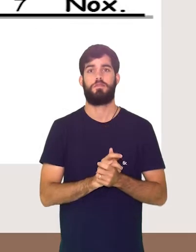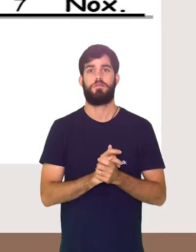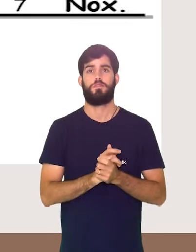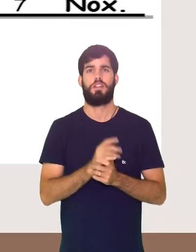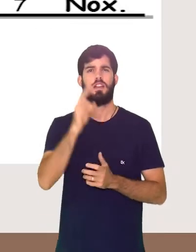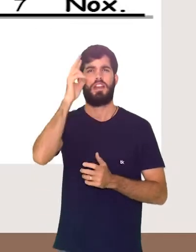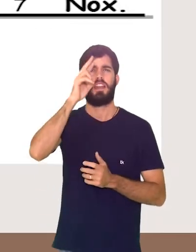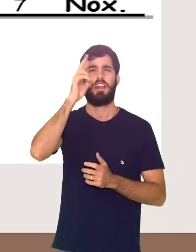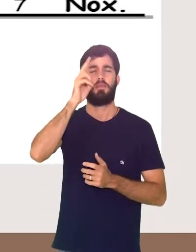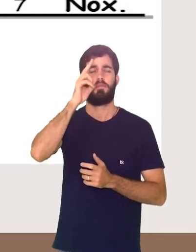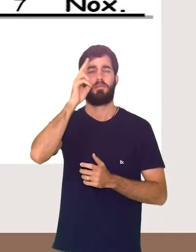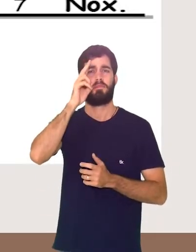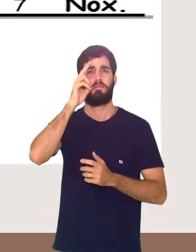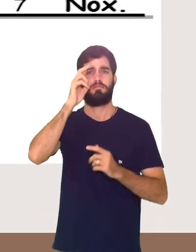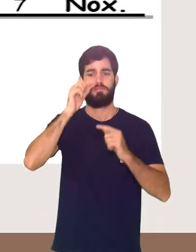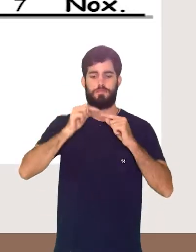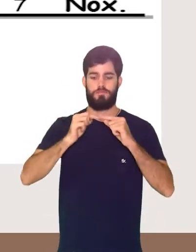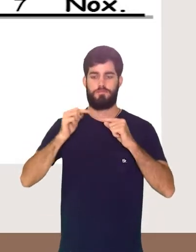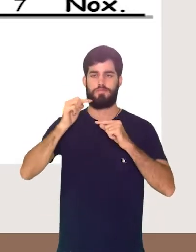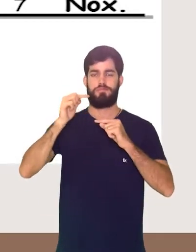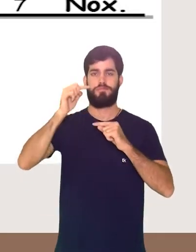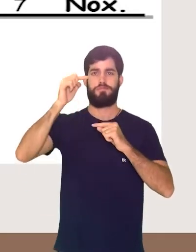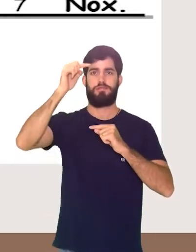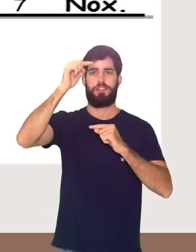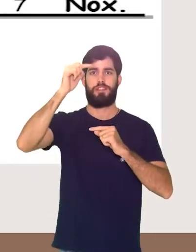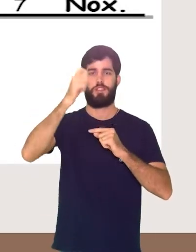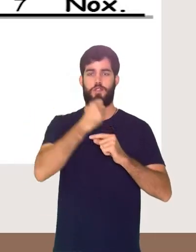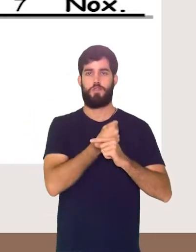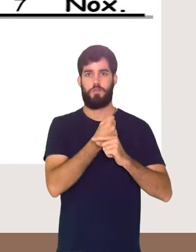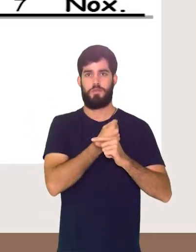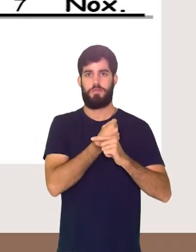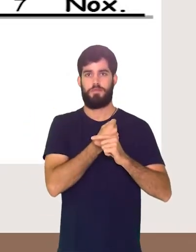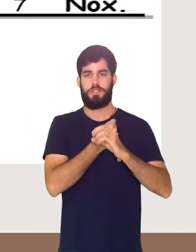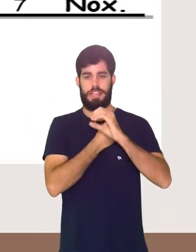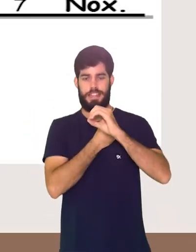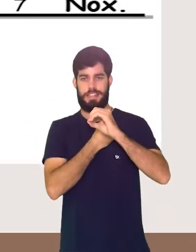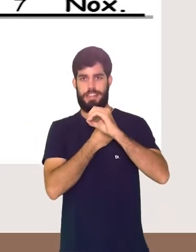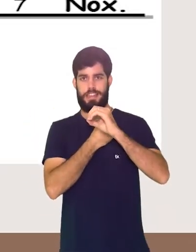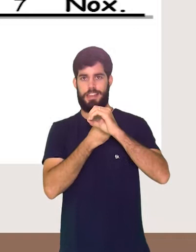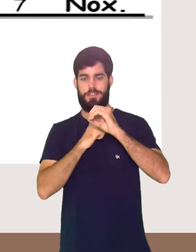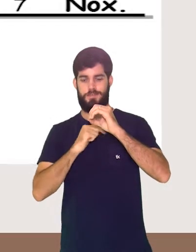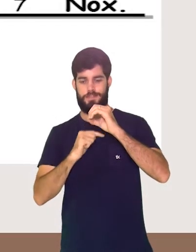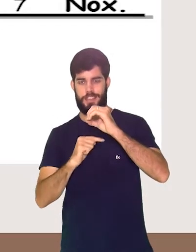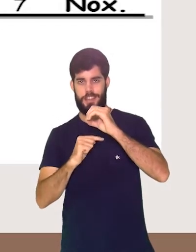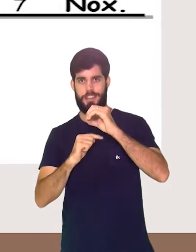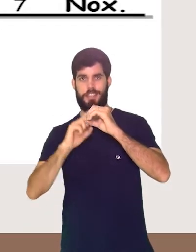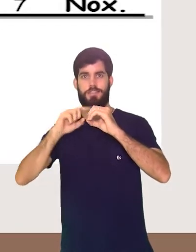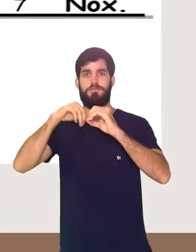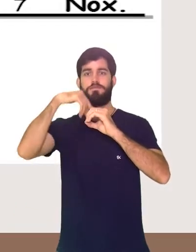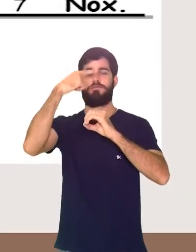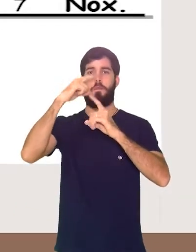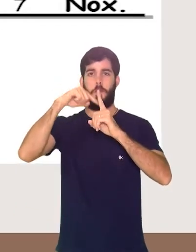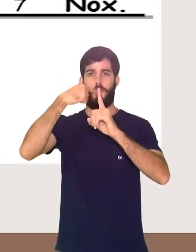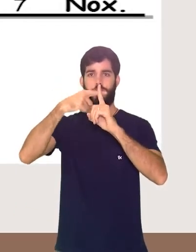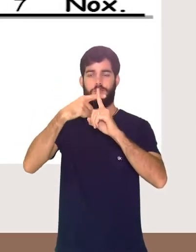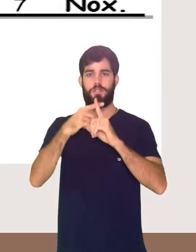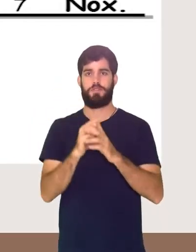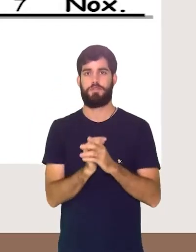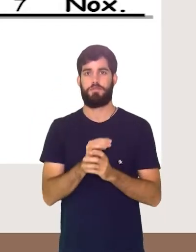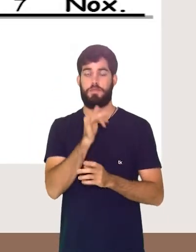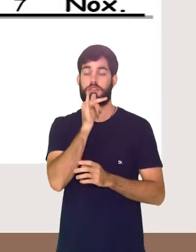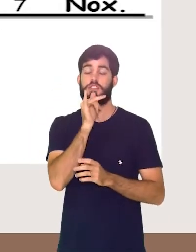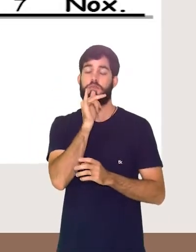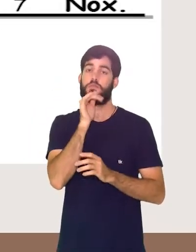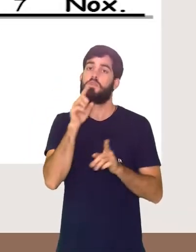lembra da escala de números inteiros? Vem o negativo, o zero e o positivo. Quando a gente vai para a direita, você